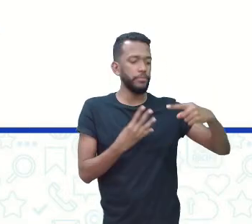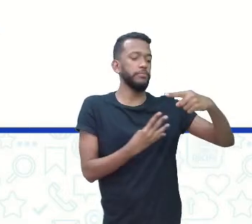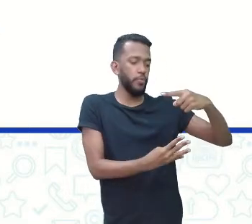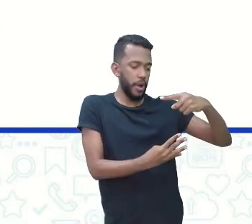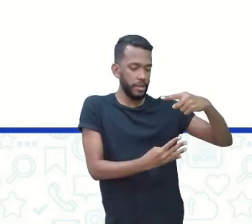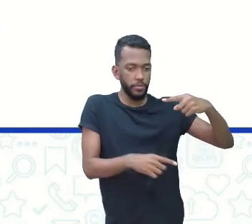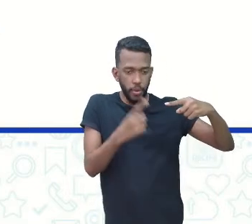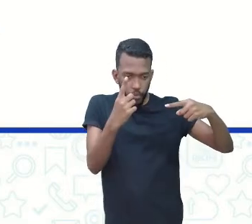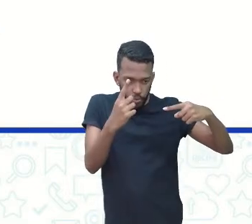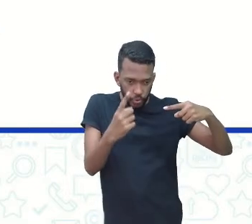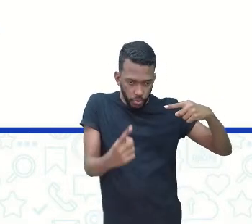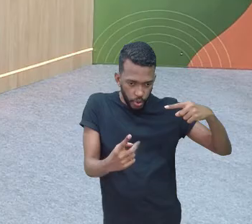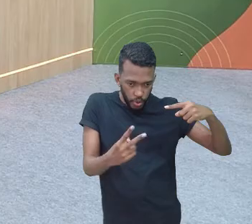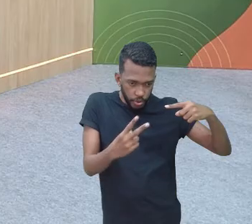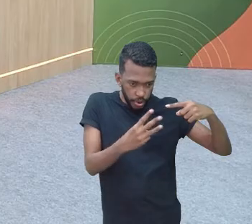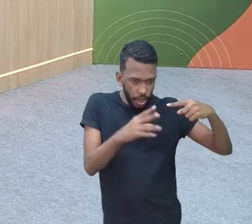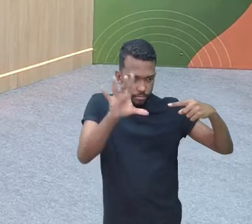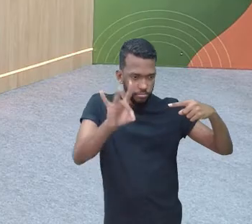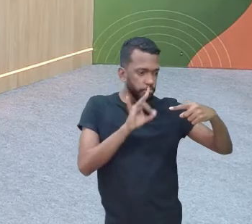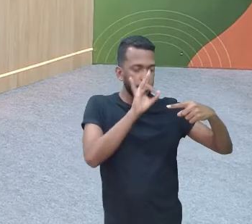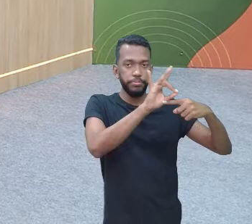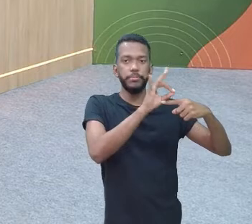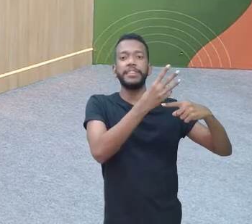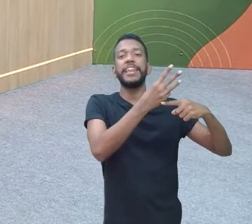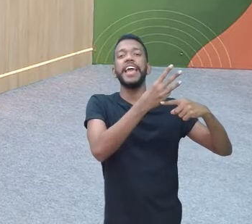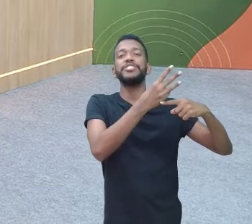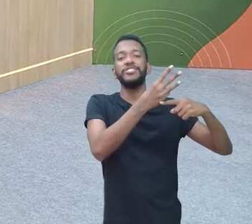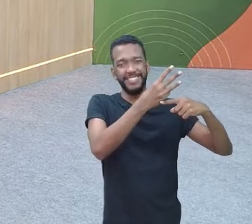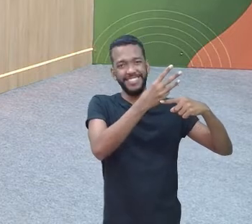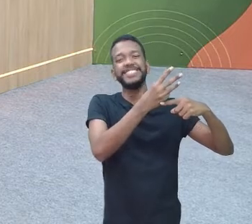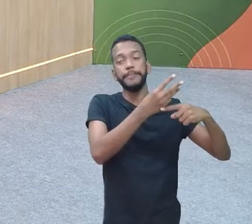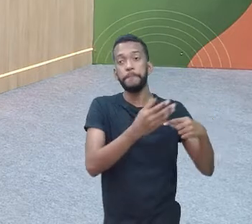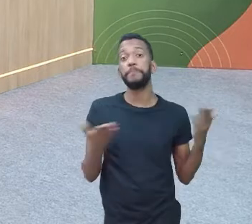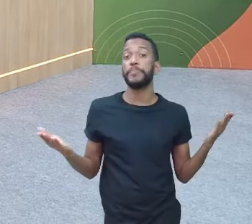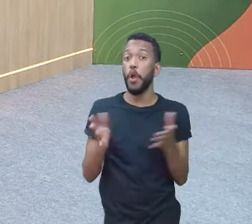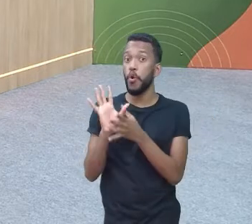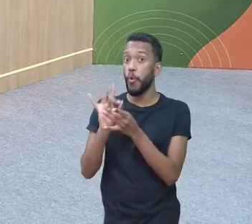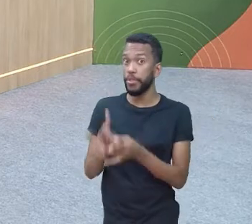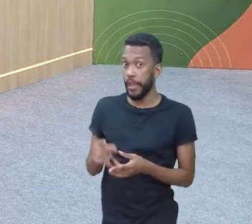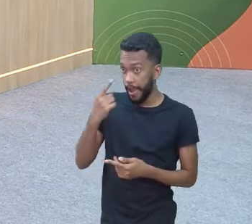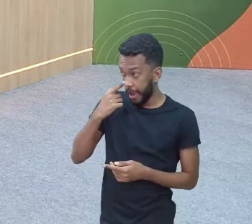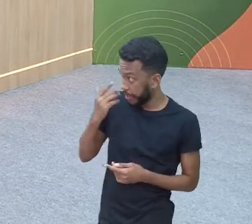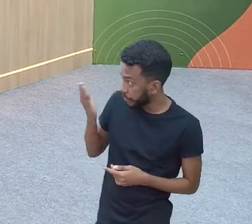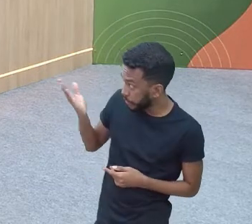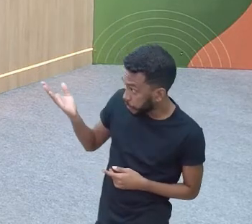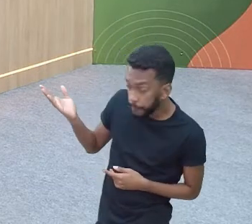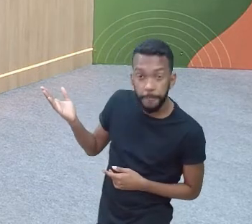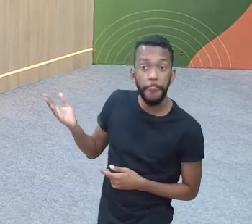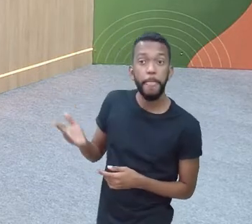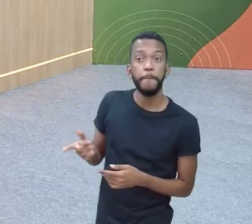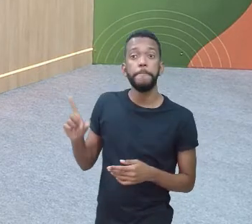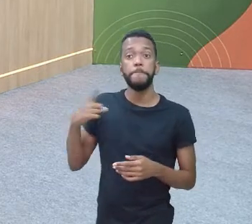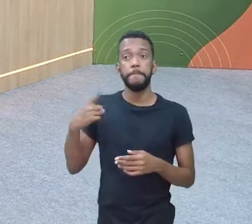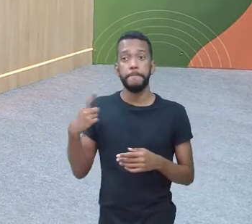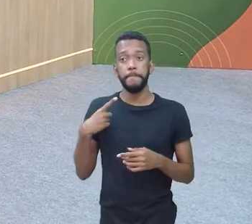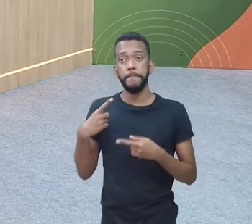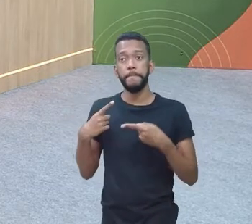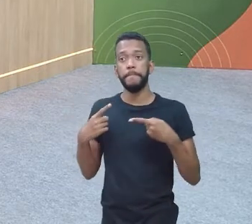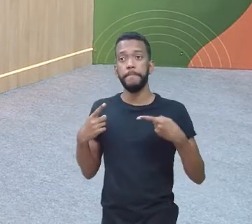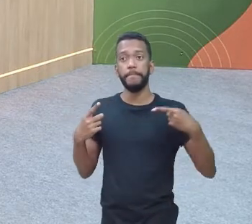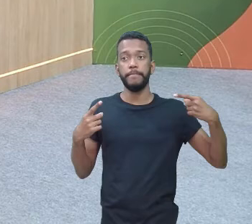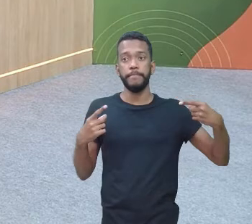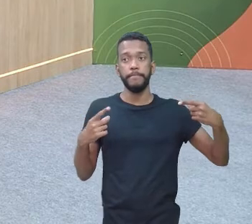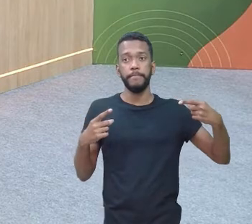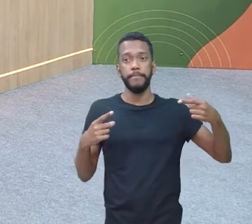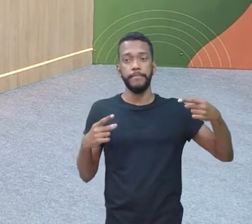partes restantes. Uma coisa que é interessante da gente observar nesse contexto aqui é que a junção dos numeradores vai